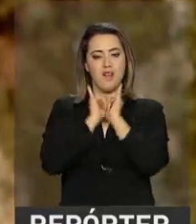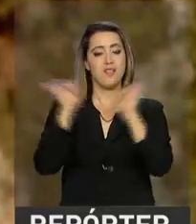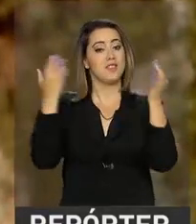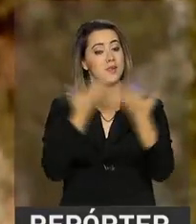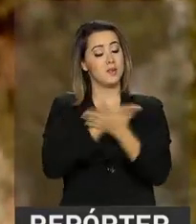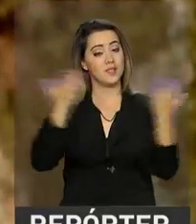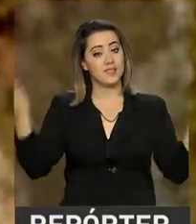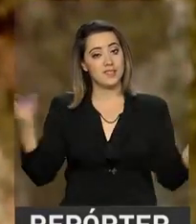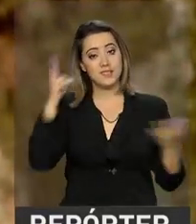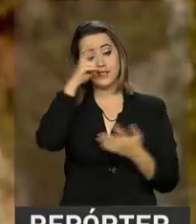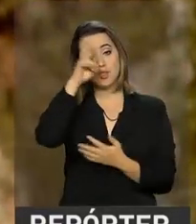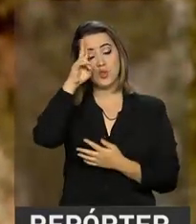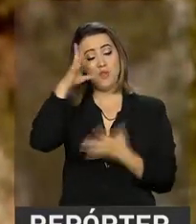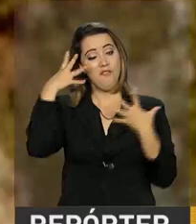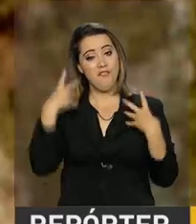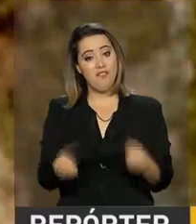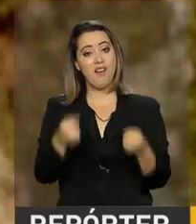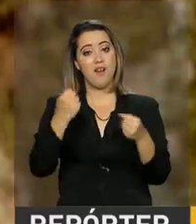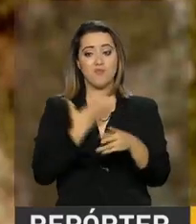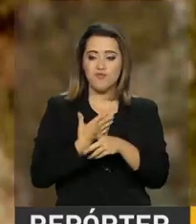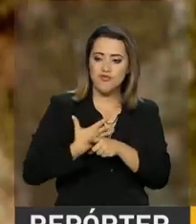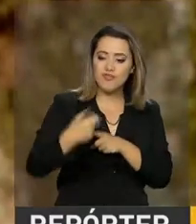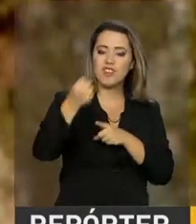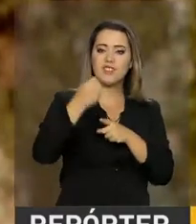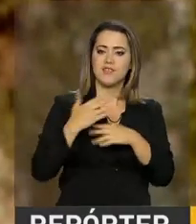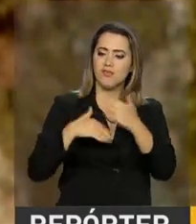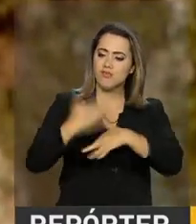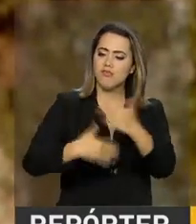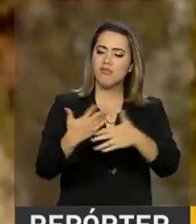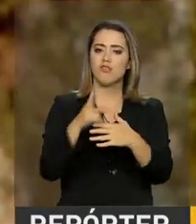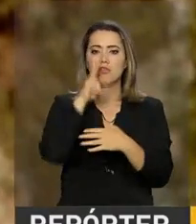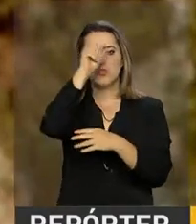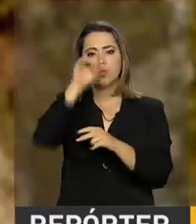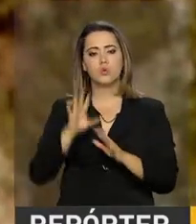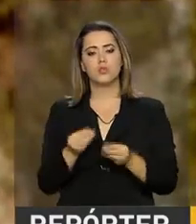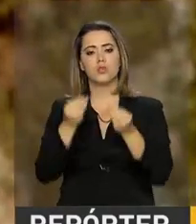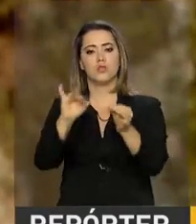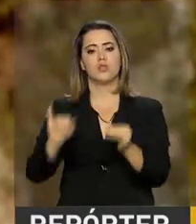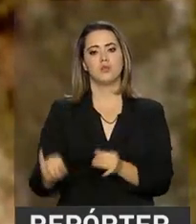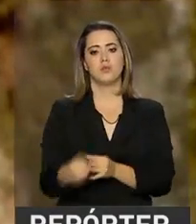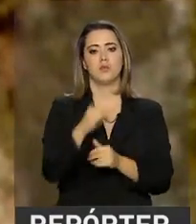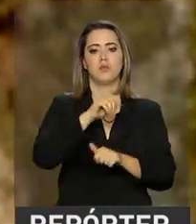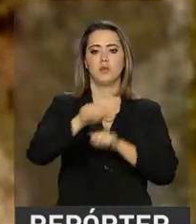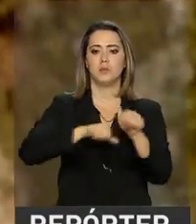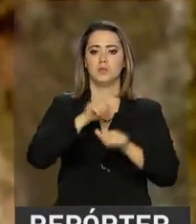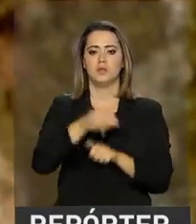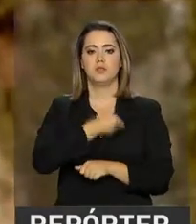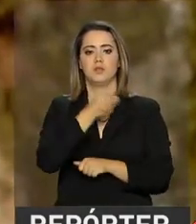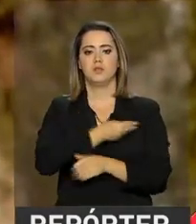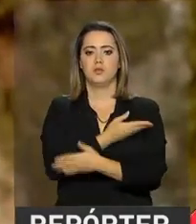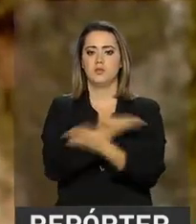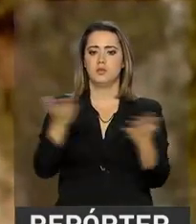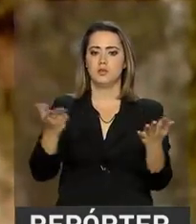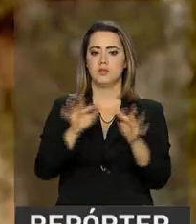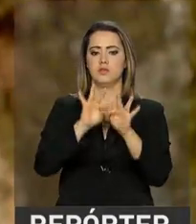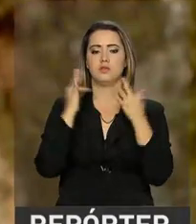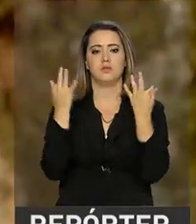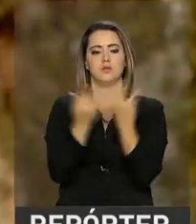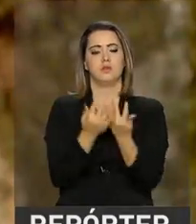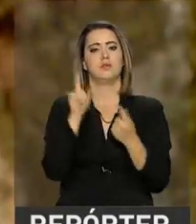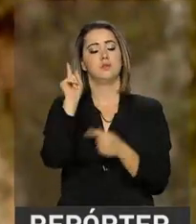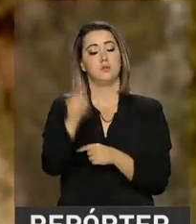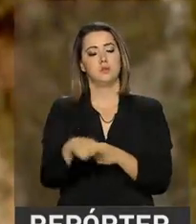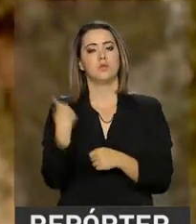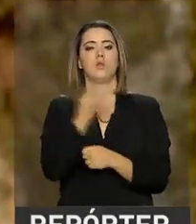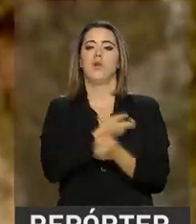história nós vamos seguir fortemente e vamos dar toda a oportunidade de mudança de vida para todas essas famílias Acho que